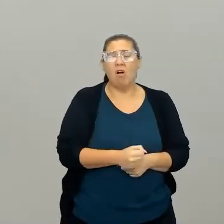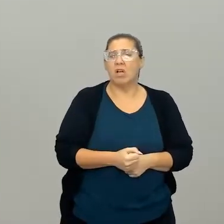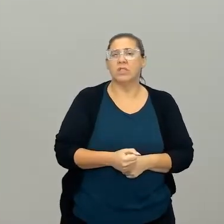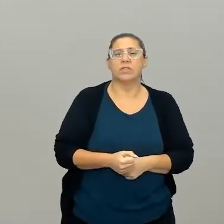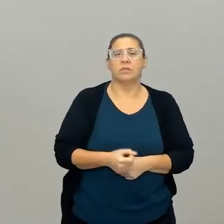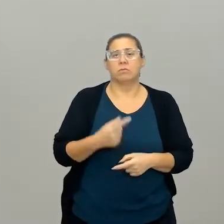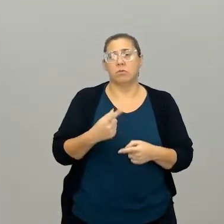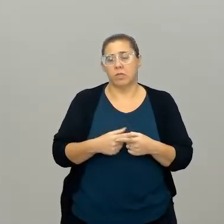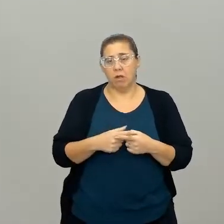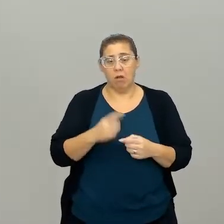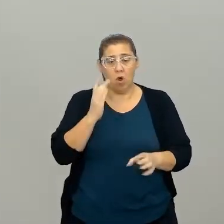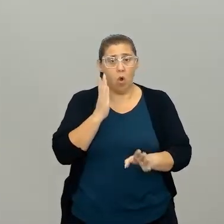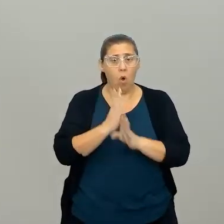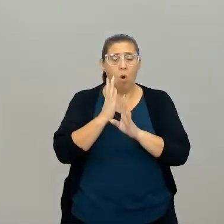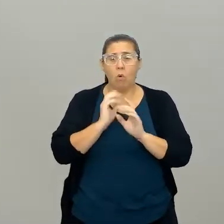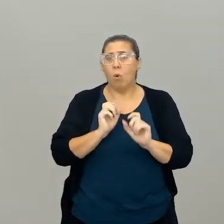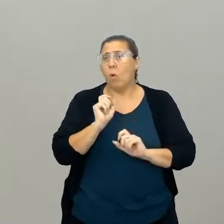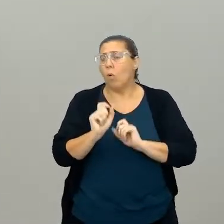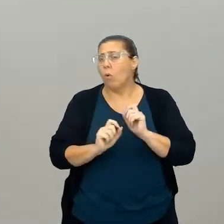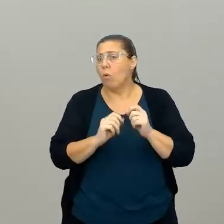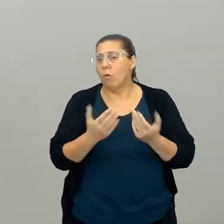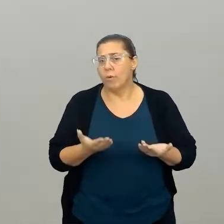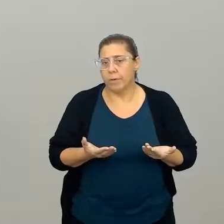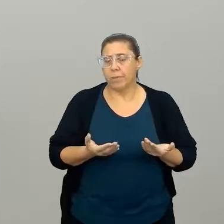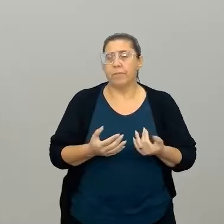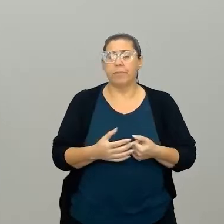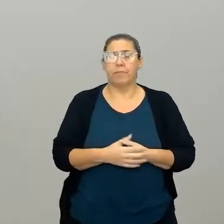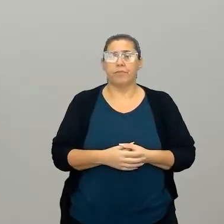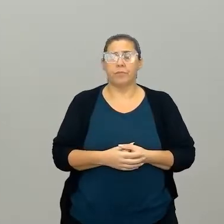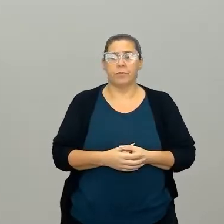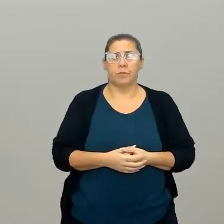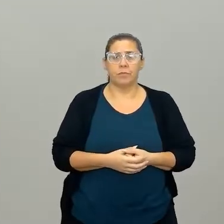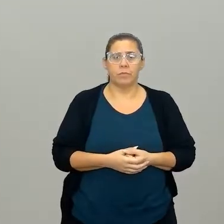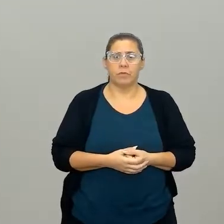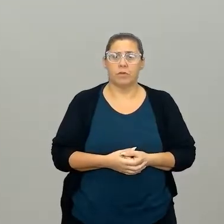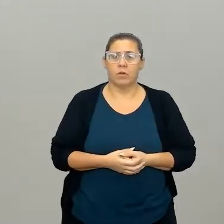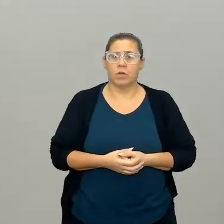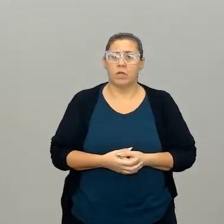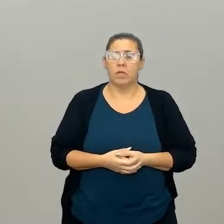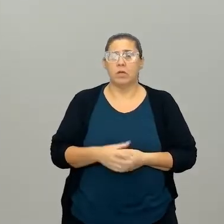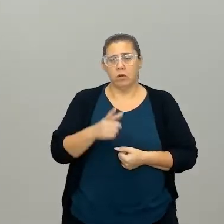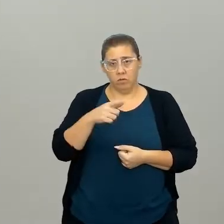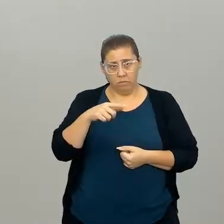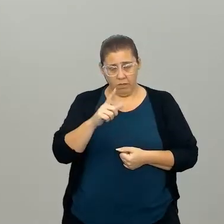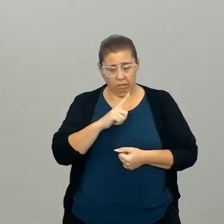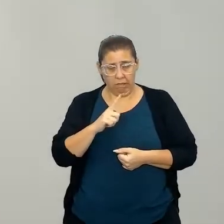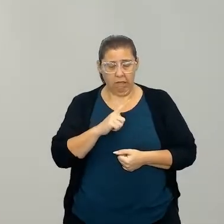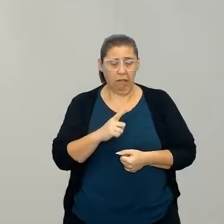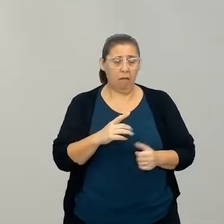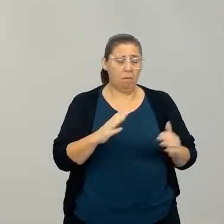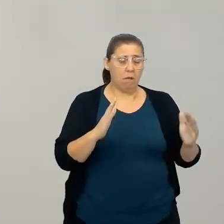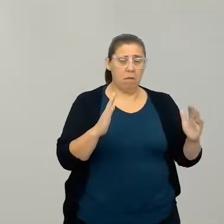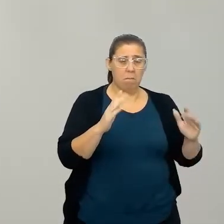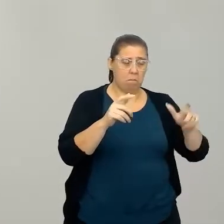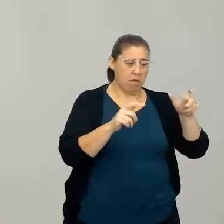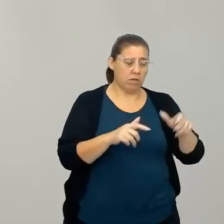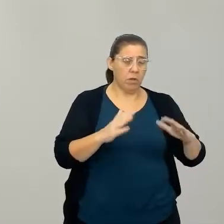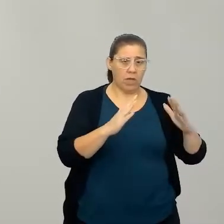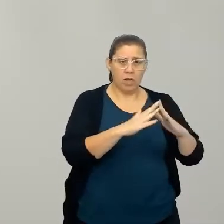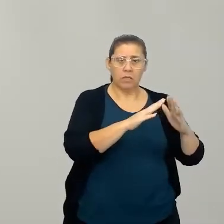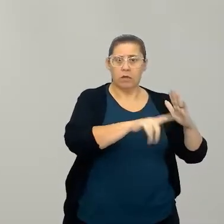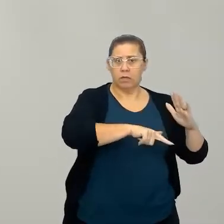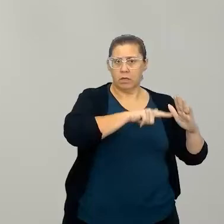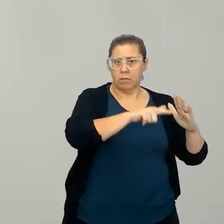Porque descobriu-se algo, na verdade redescobriu-se. Você manter o trabalhador em casa trabalhando,